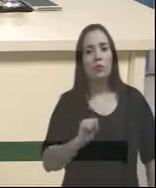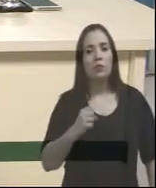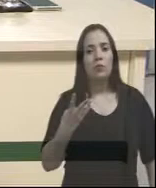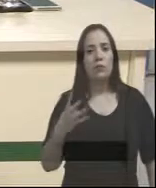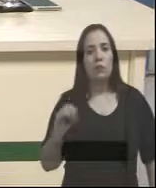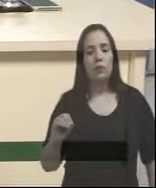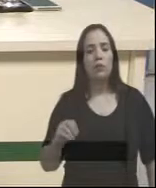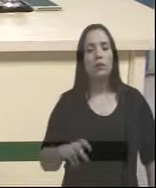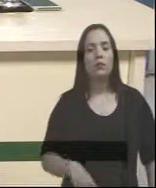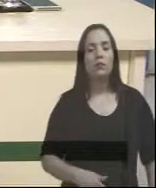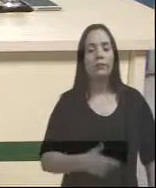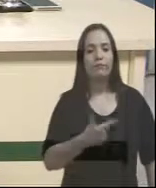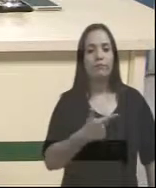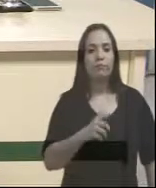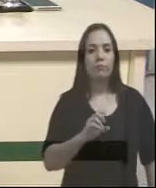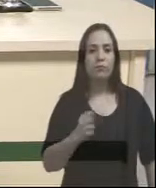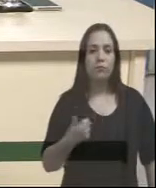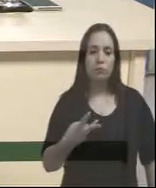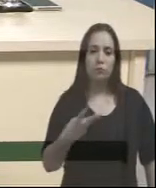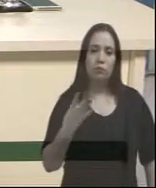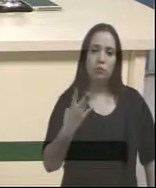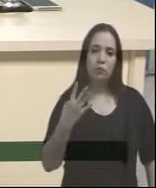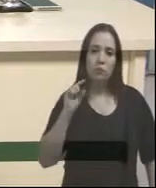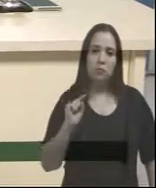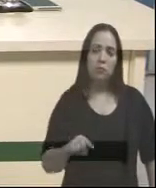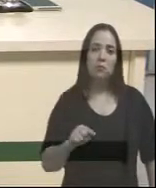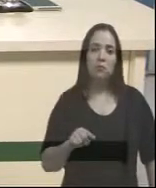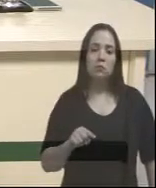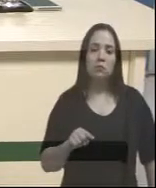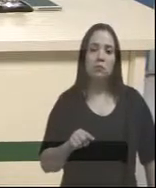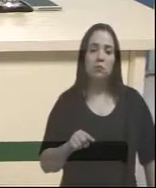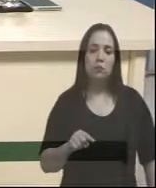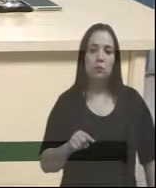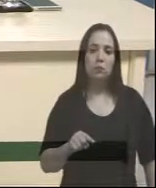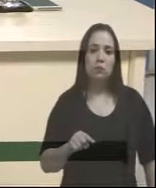3.840 assassinatos. 2013,